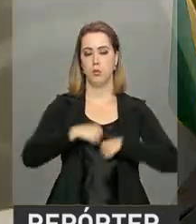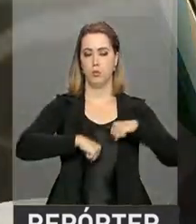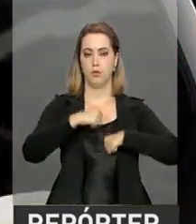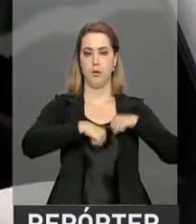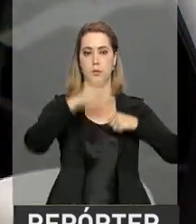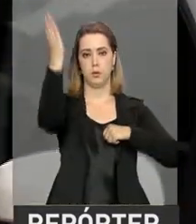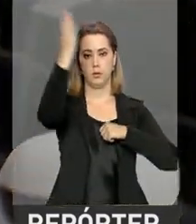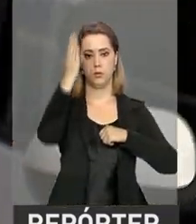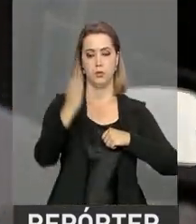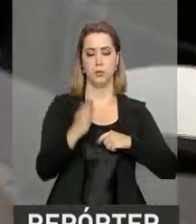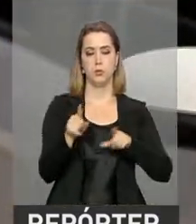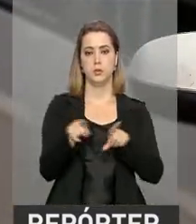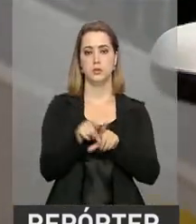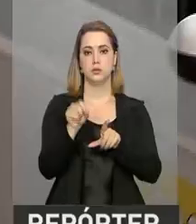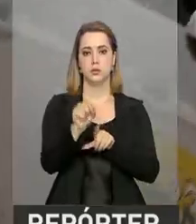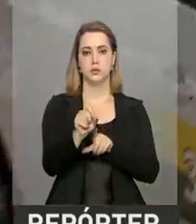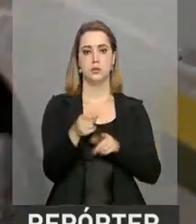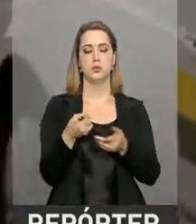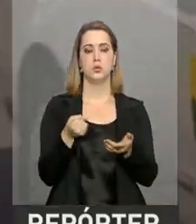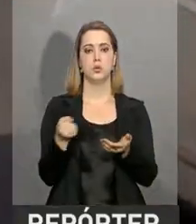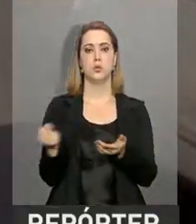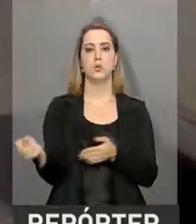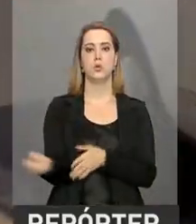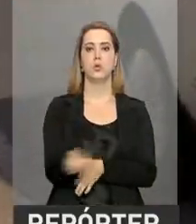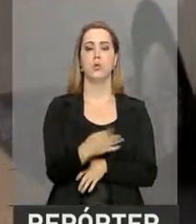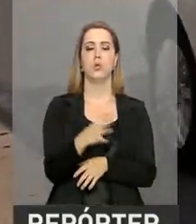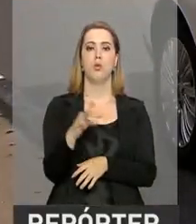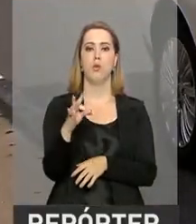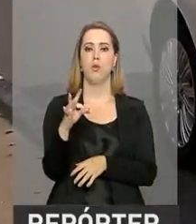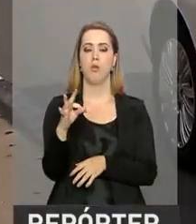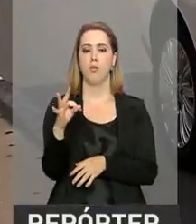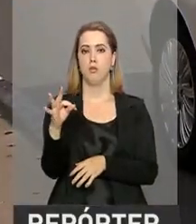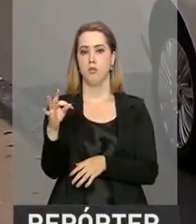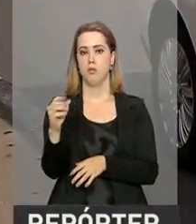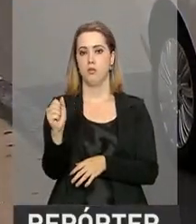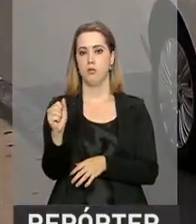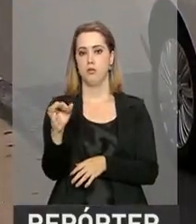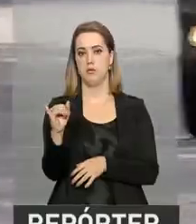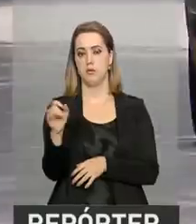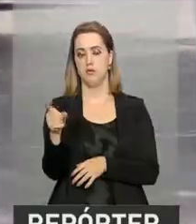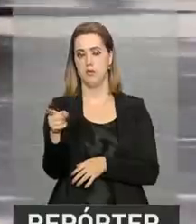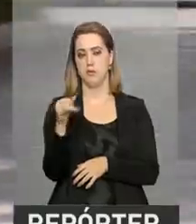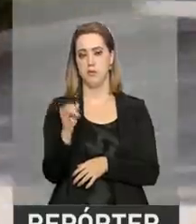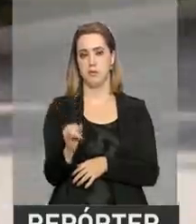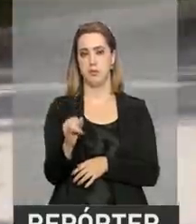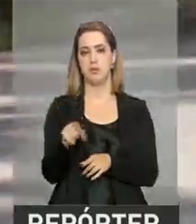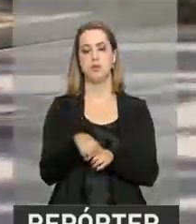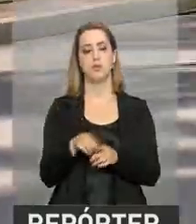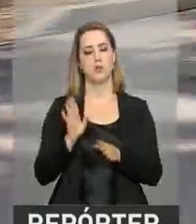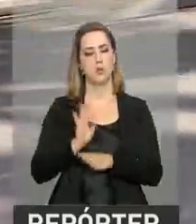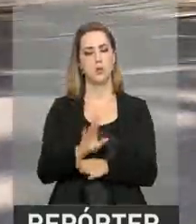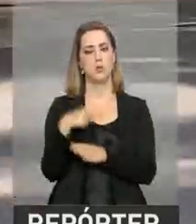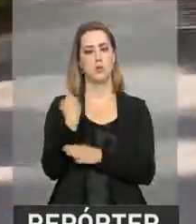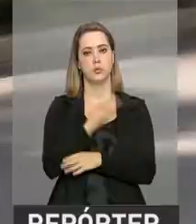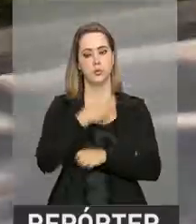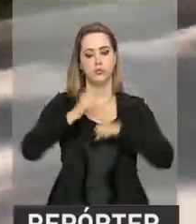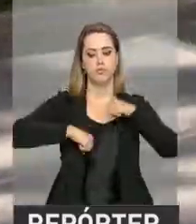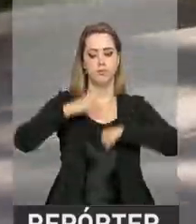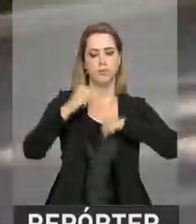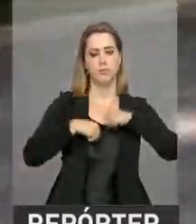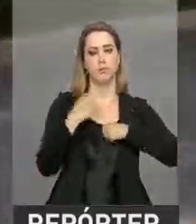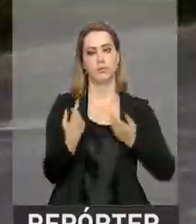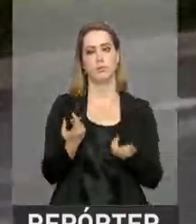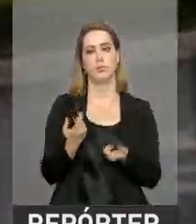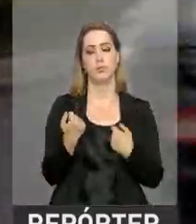Brasil as aquisições de táxis novos impactam na produção dos nossos carros nacionais também e há de se